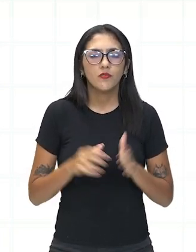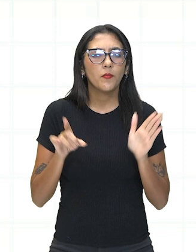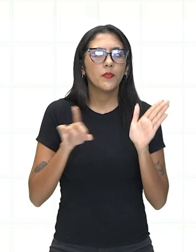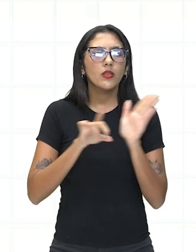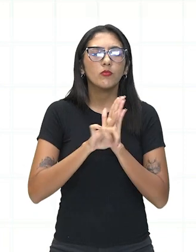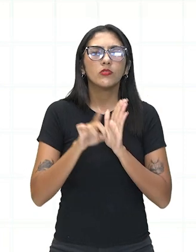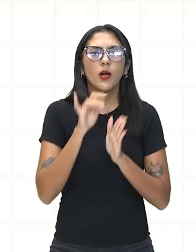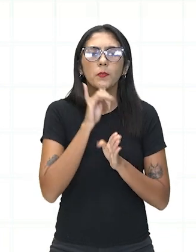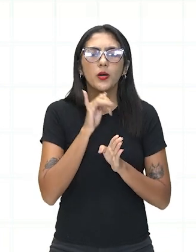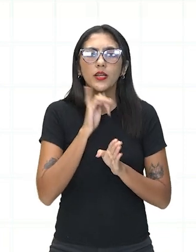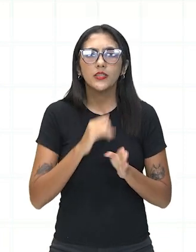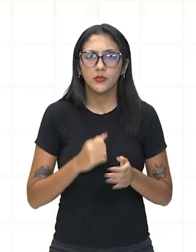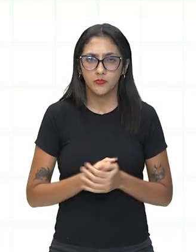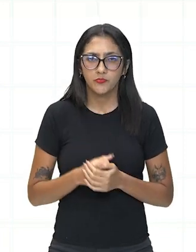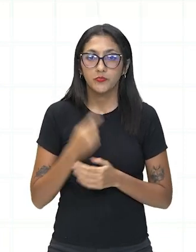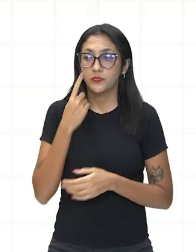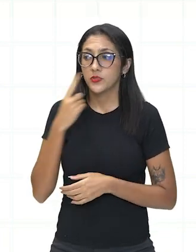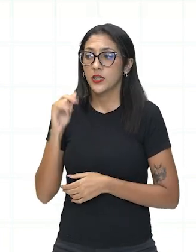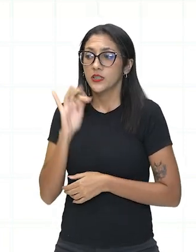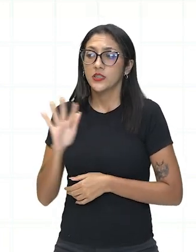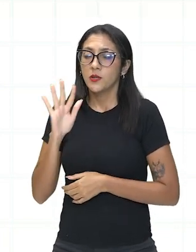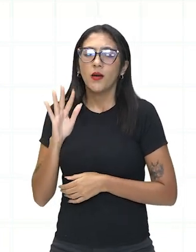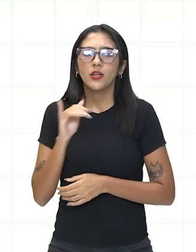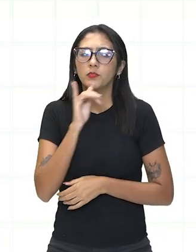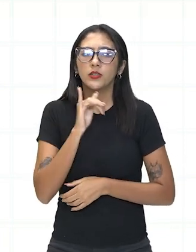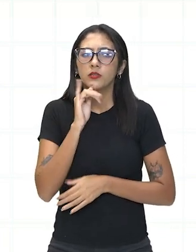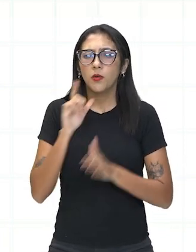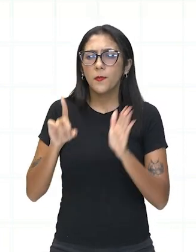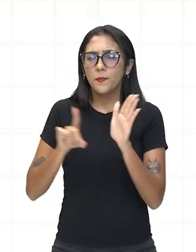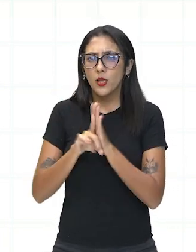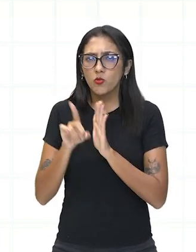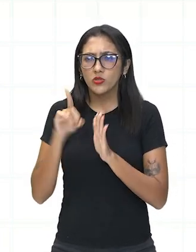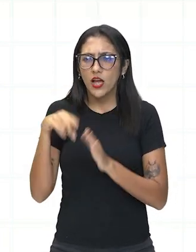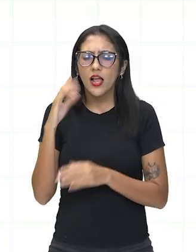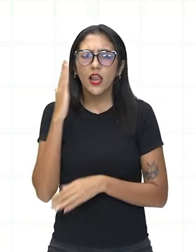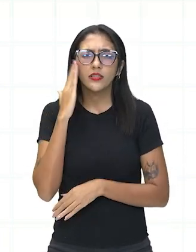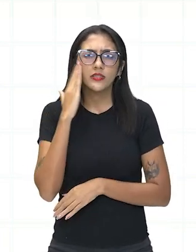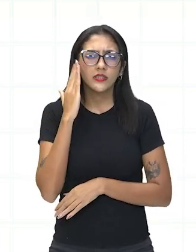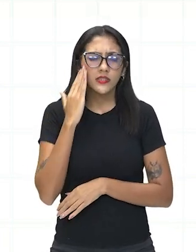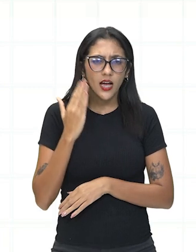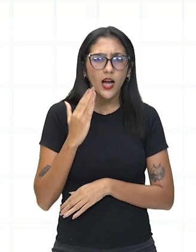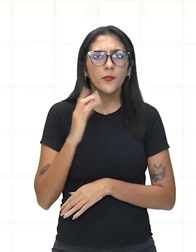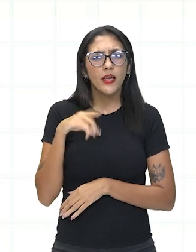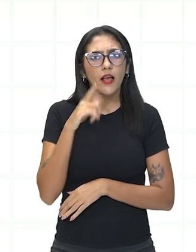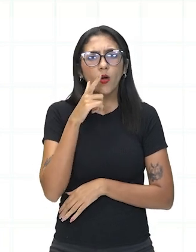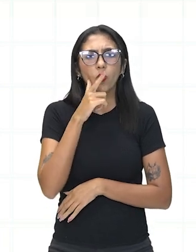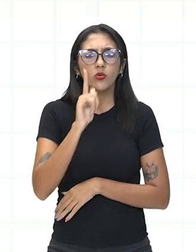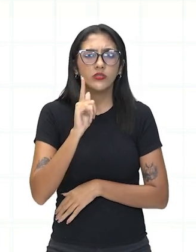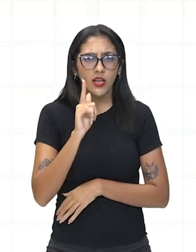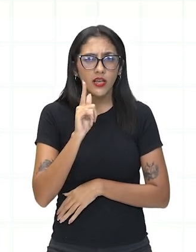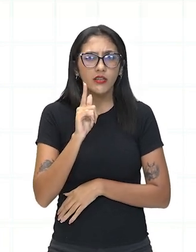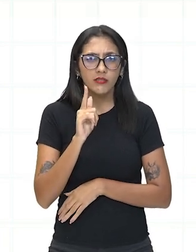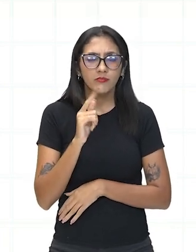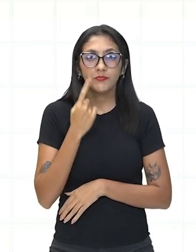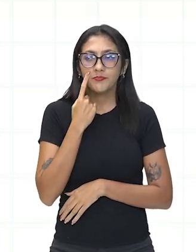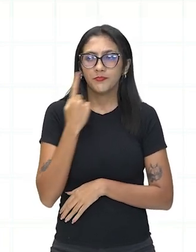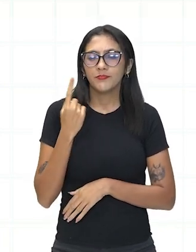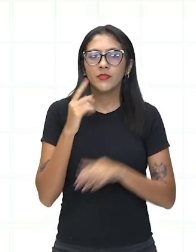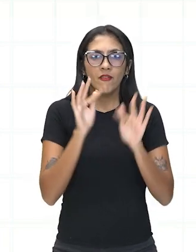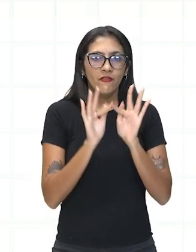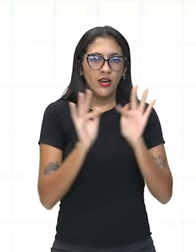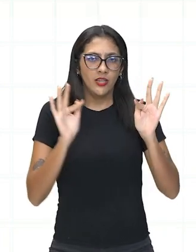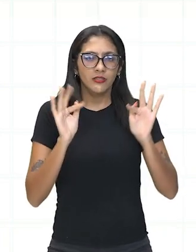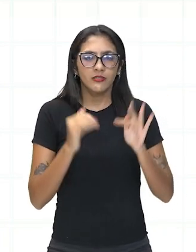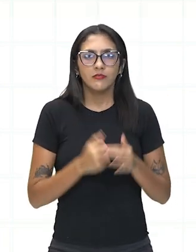ela sabe, ela consegue cozinhar? Então, quem que eu preciso primeiro colocar aqui na minha ordem? Primeiro é